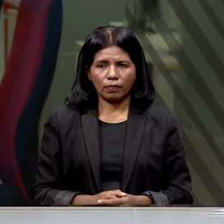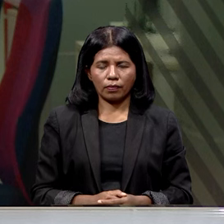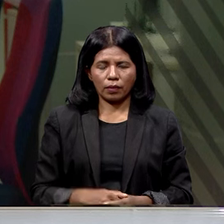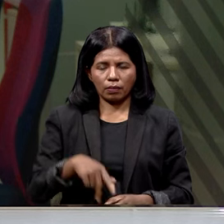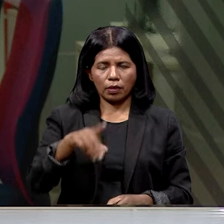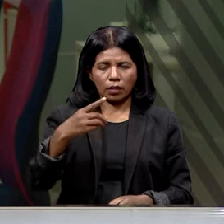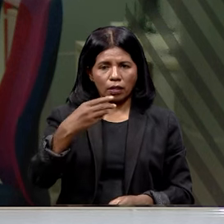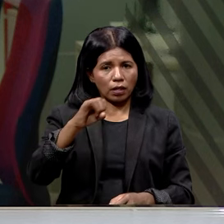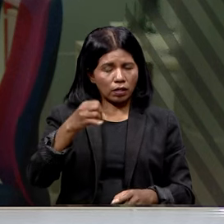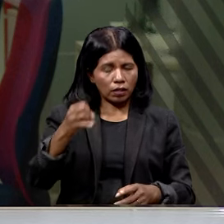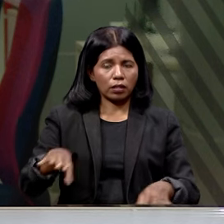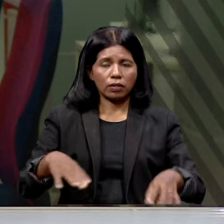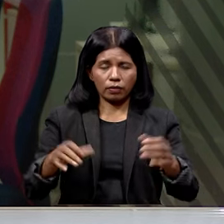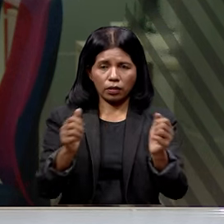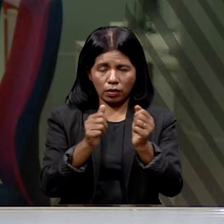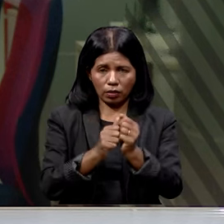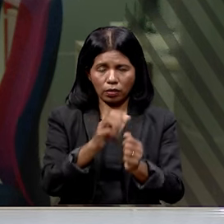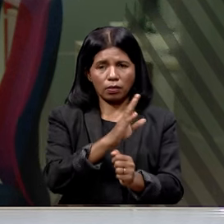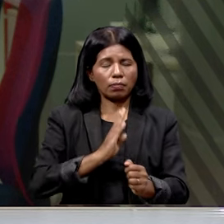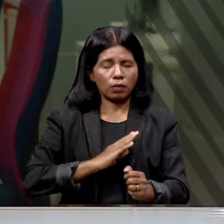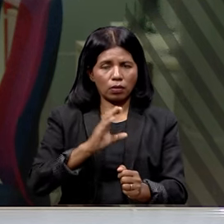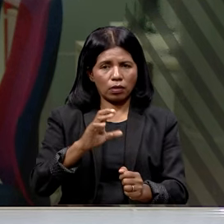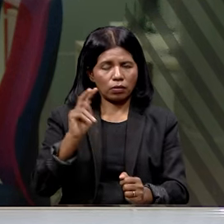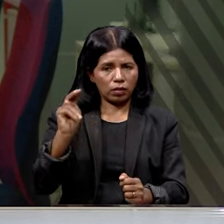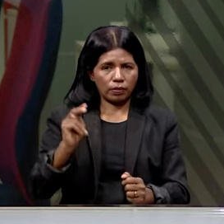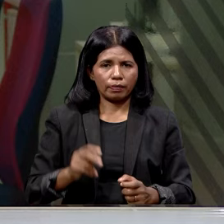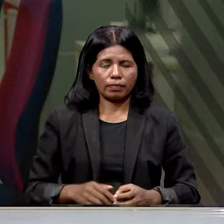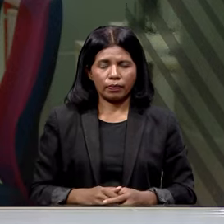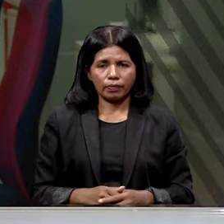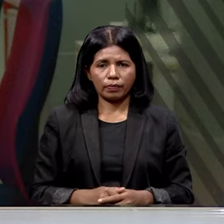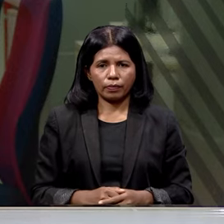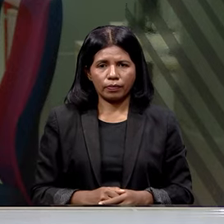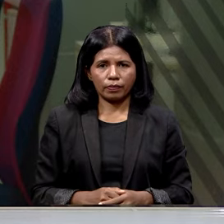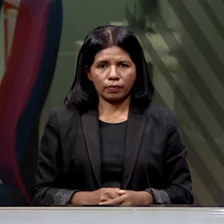Pedagang jota presia serviso terdah di bau kaunian.